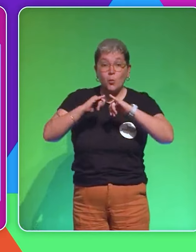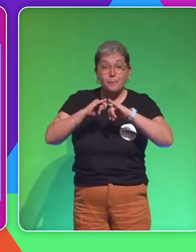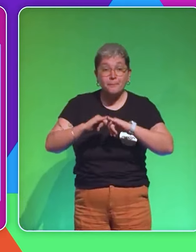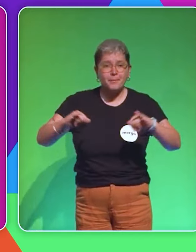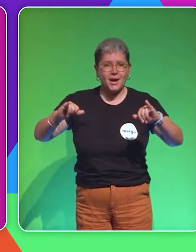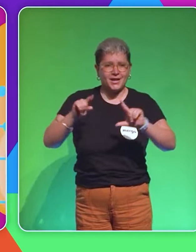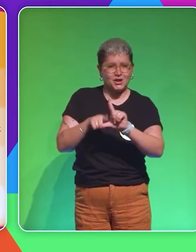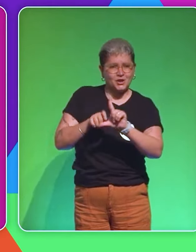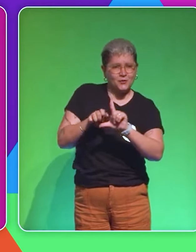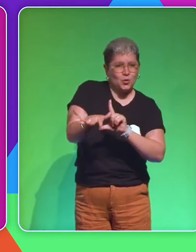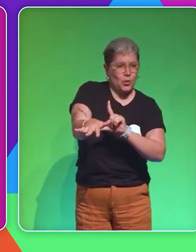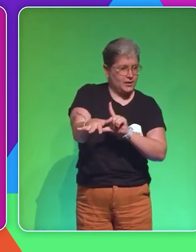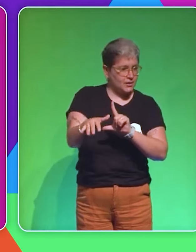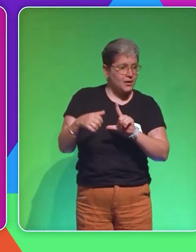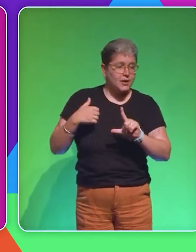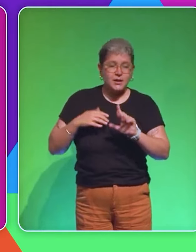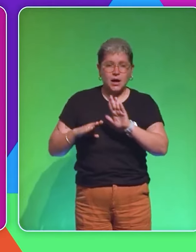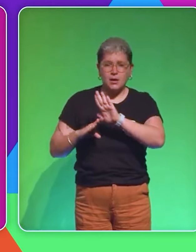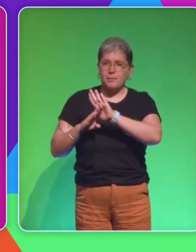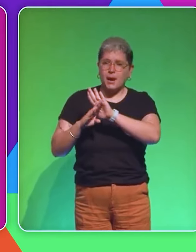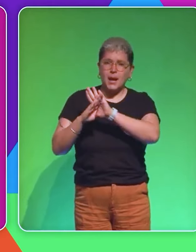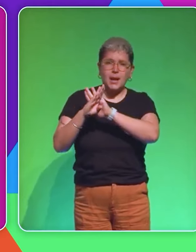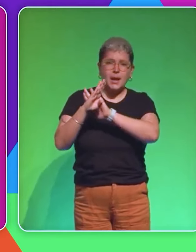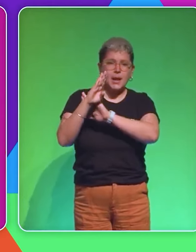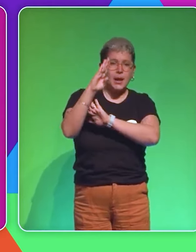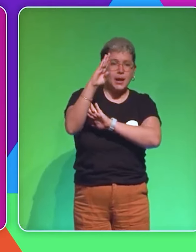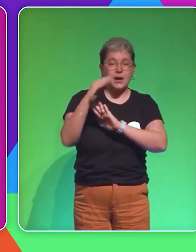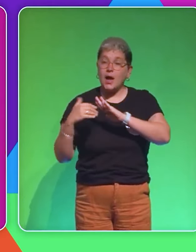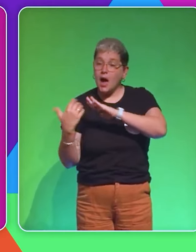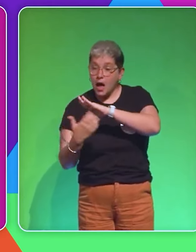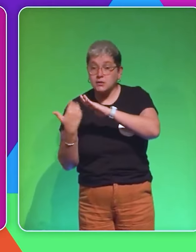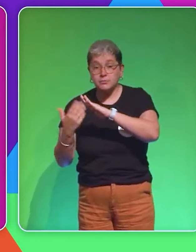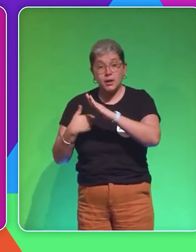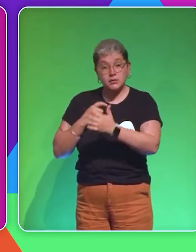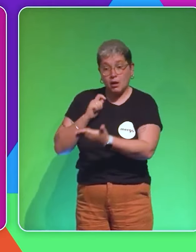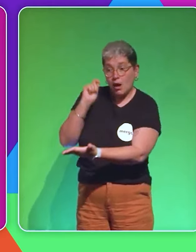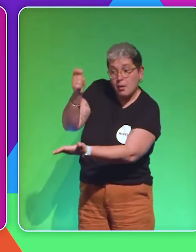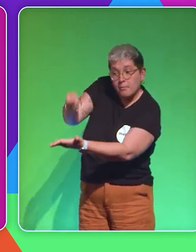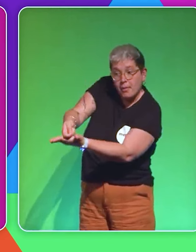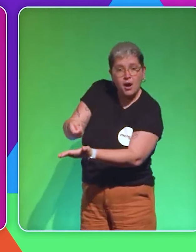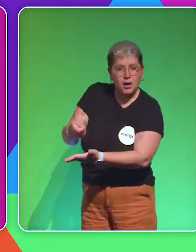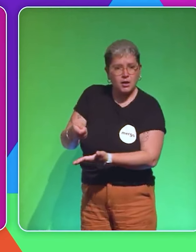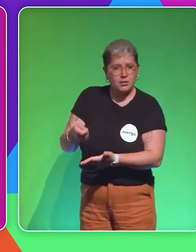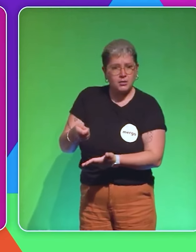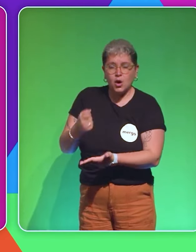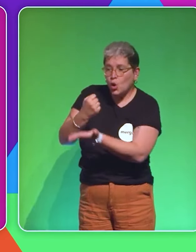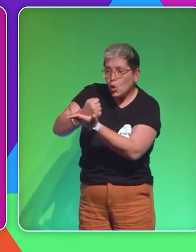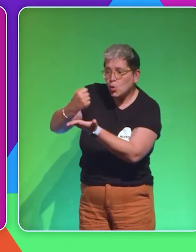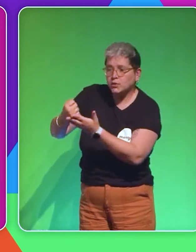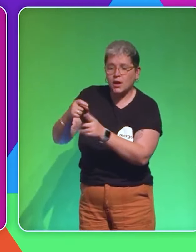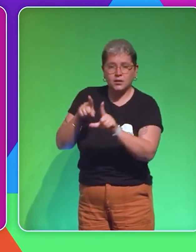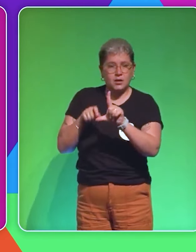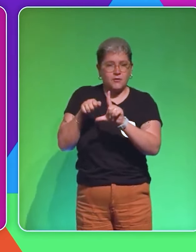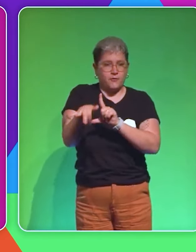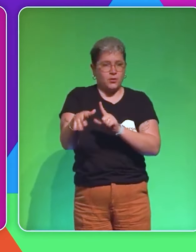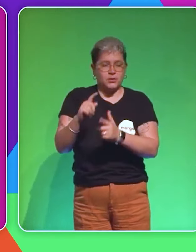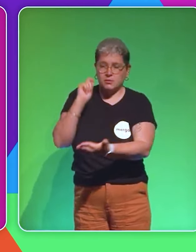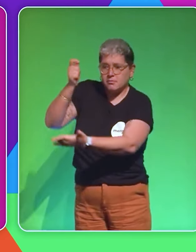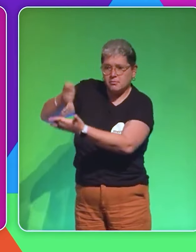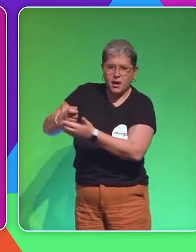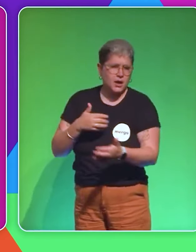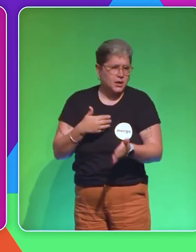estão investindo cada vez mais estão tão definindo valores para para investir em influencers independente do seu